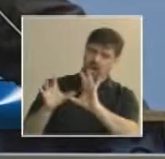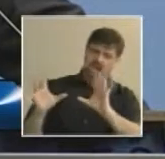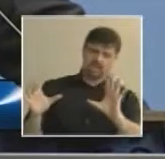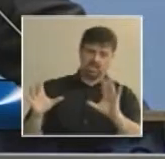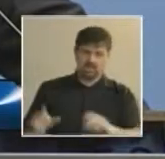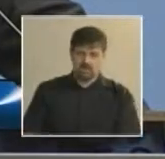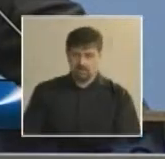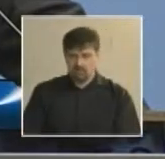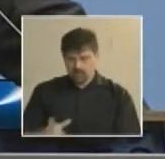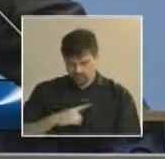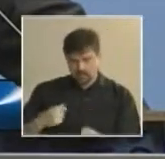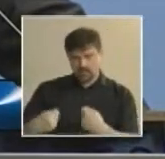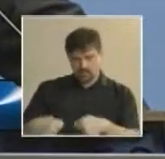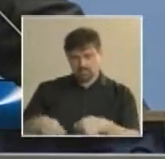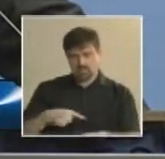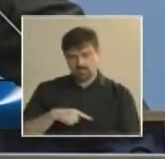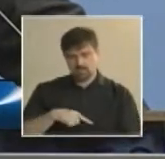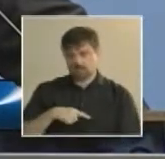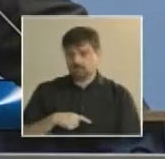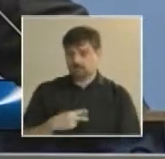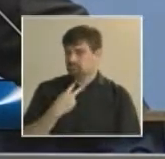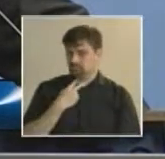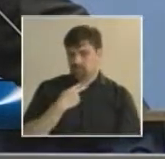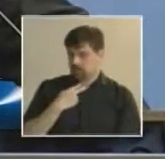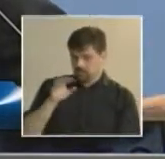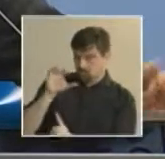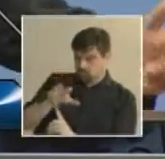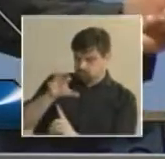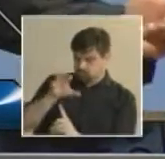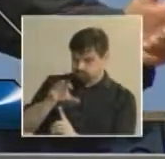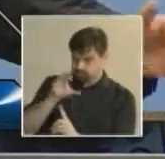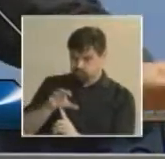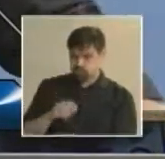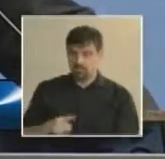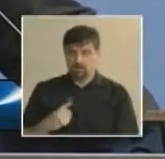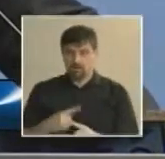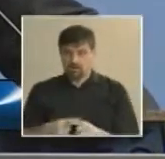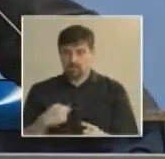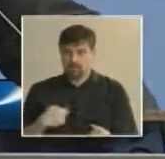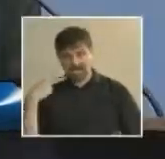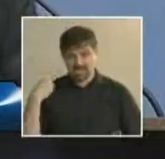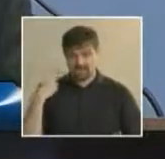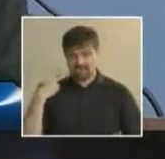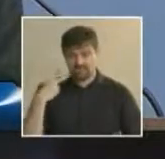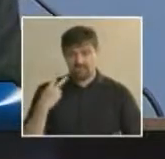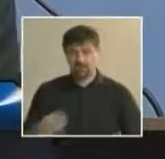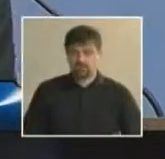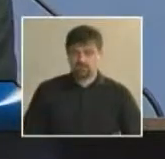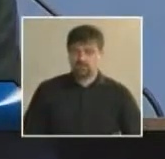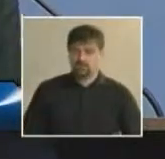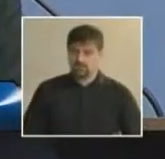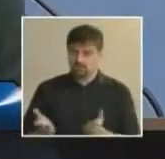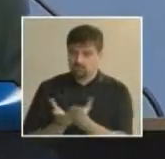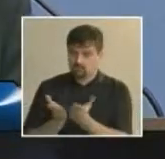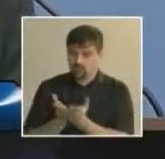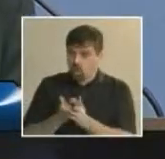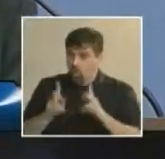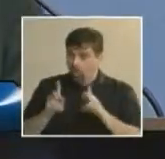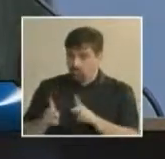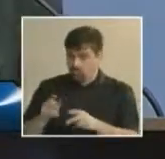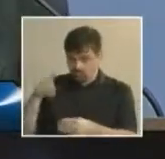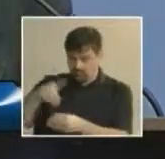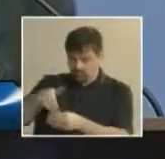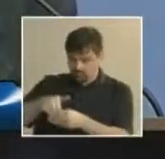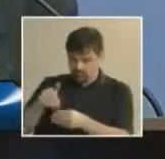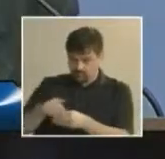haver se a liberdade para que não haja essa cobrança que está tendo hoje o povo não vota apenas